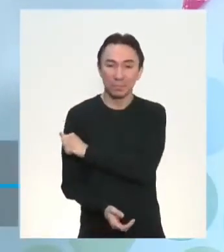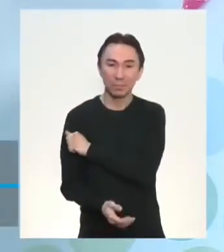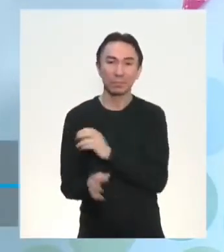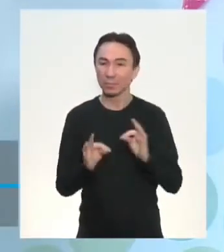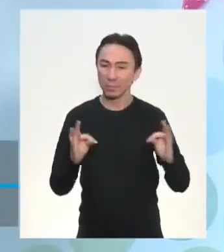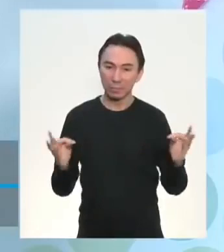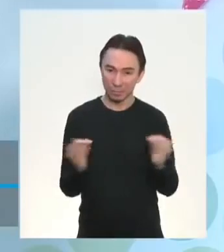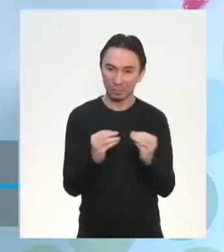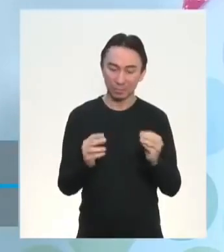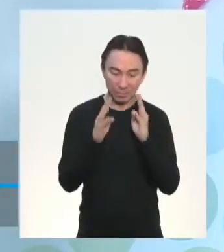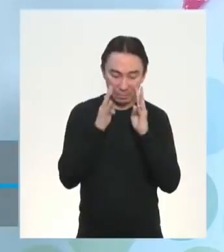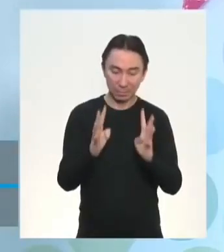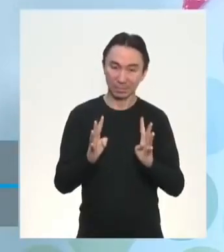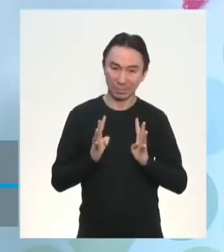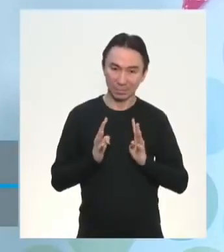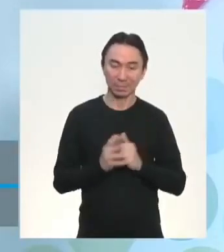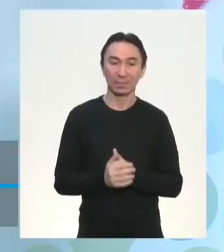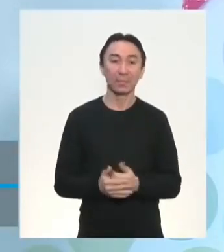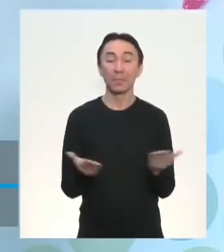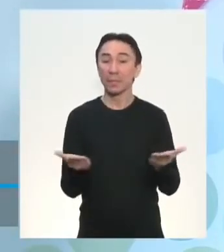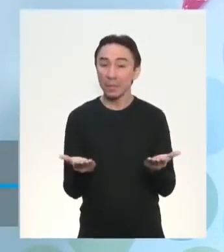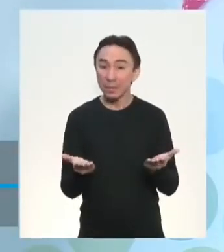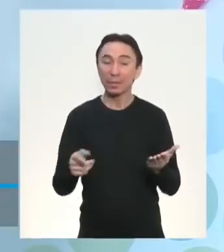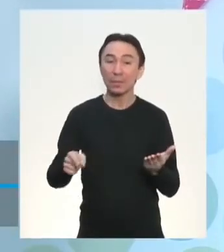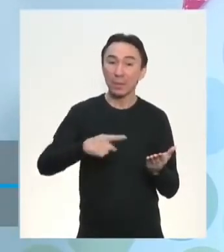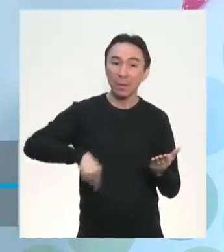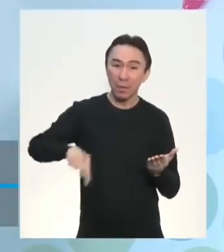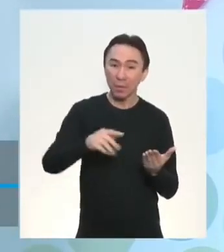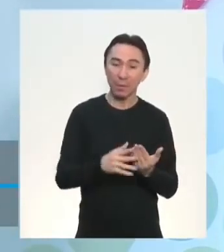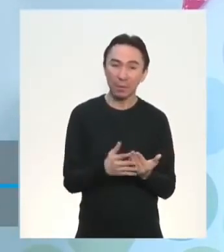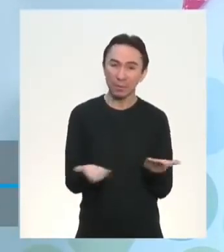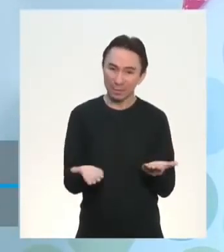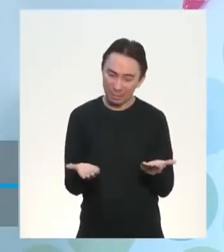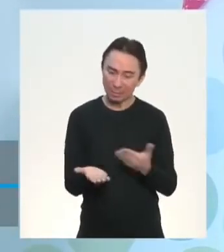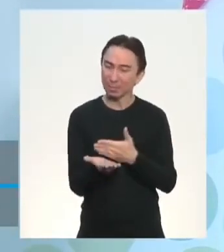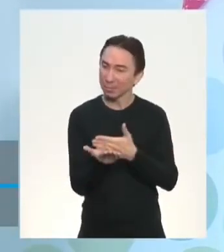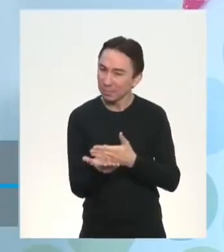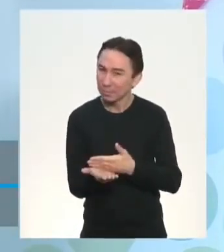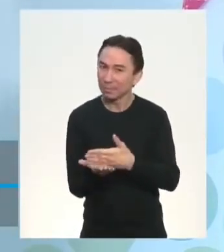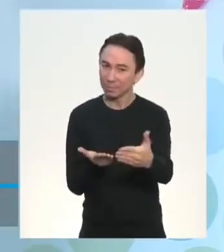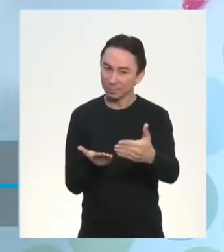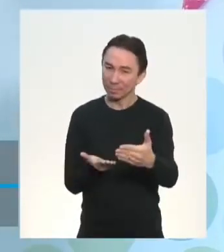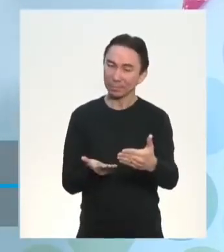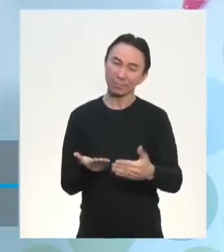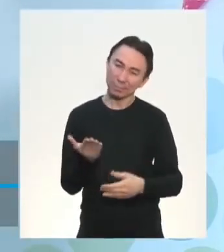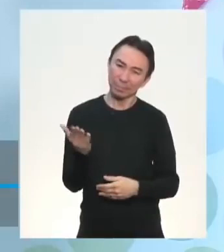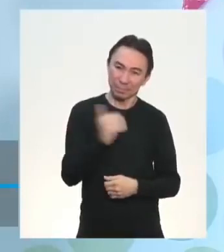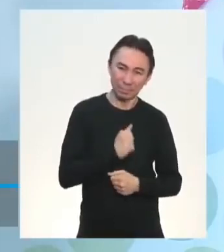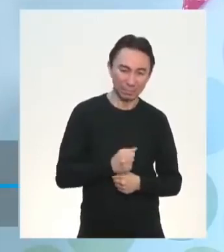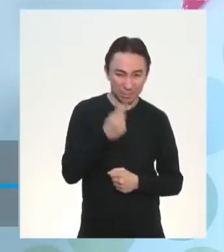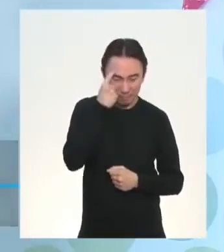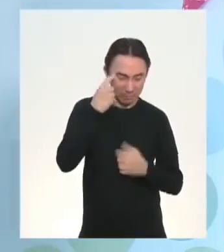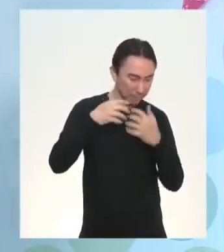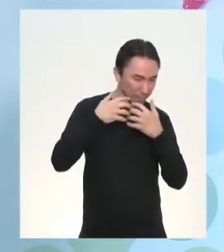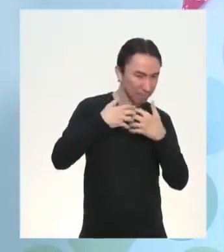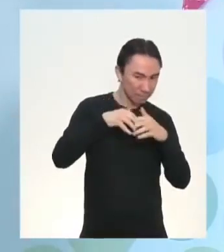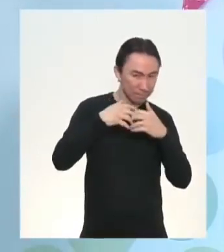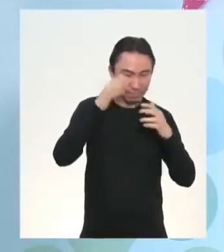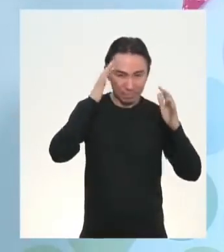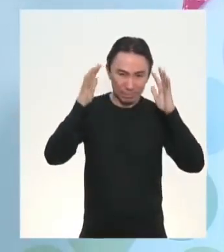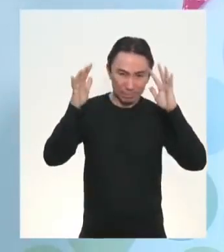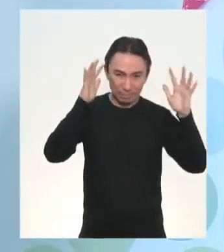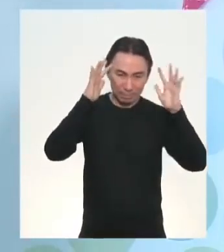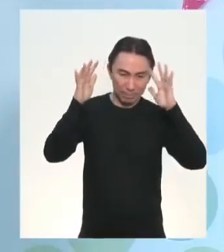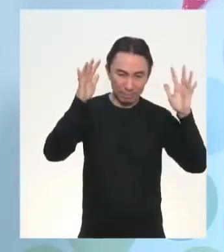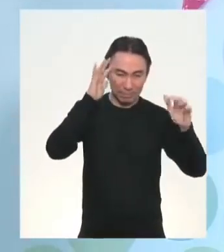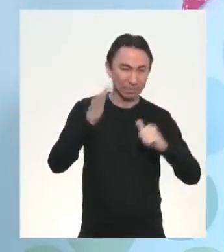Antes de nós começarmos a nossa aula, eu gostaria de chamar vocês para uma reflexão, né? Mesmo sendo às 7h30 da manhã, mas para a